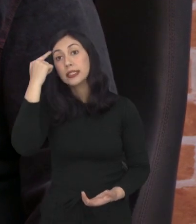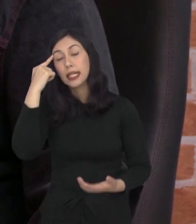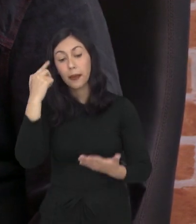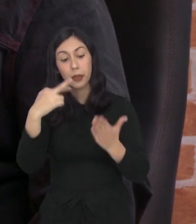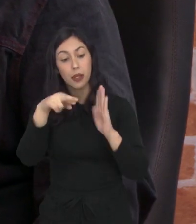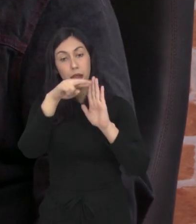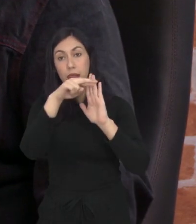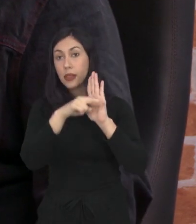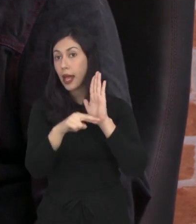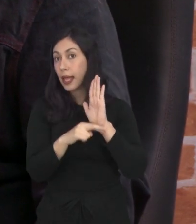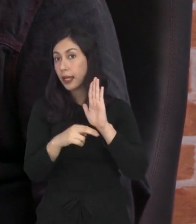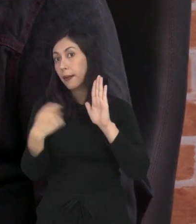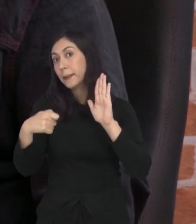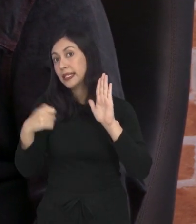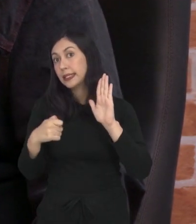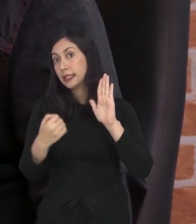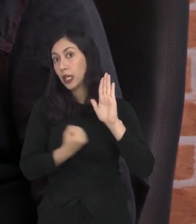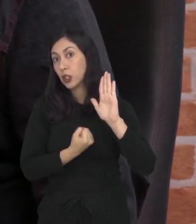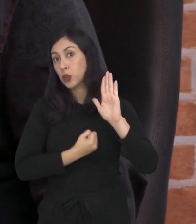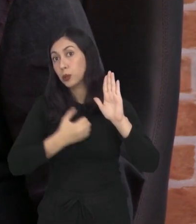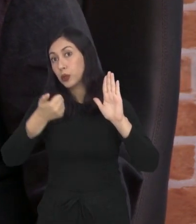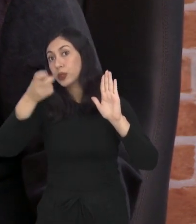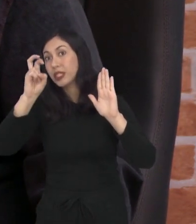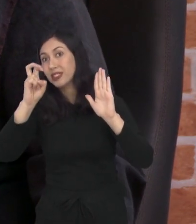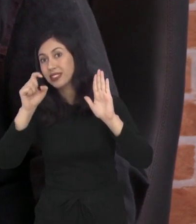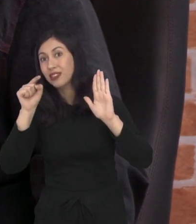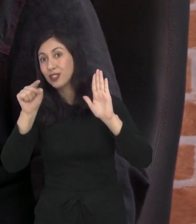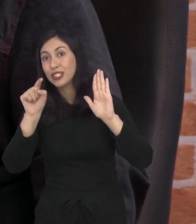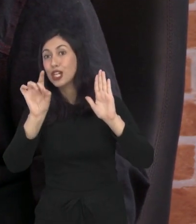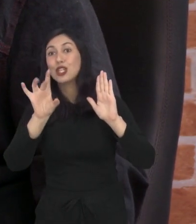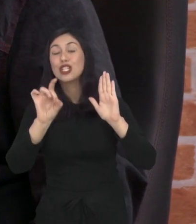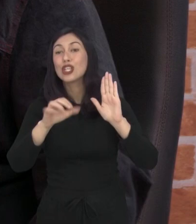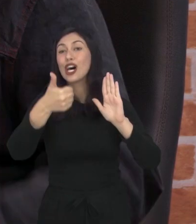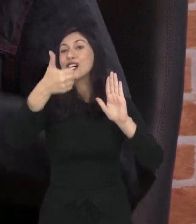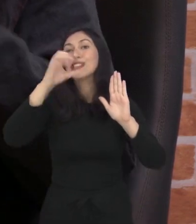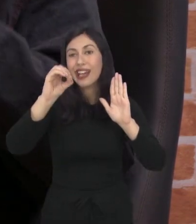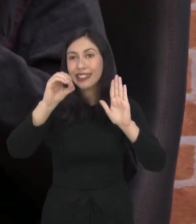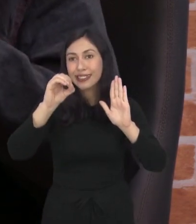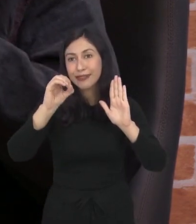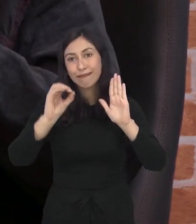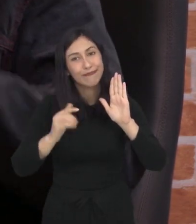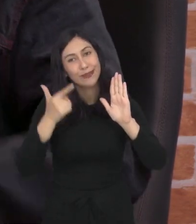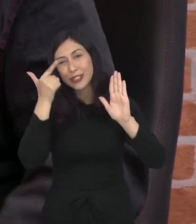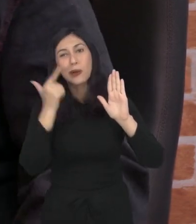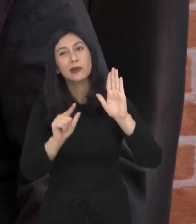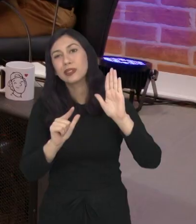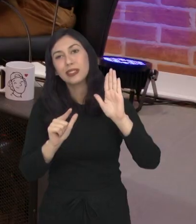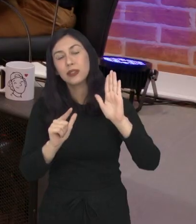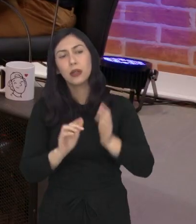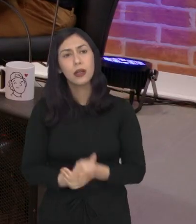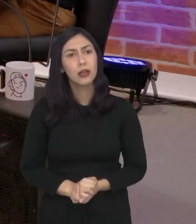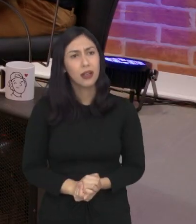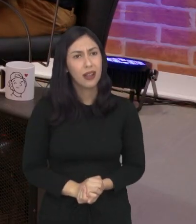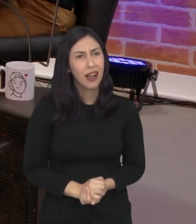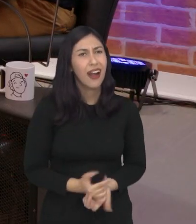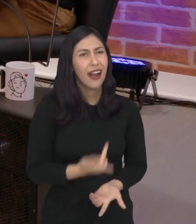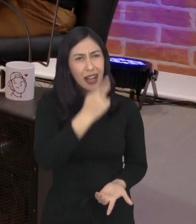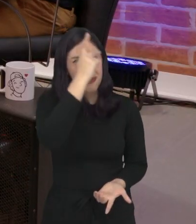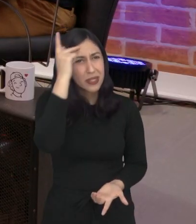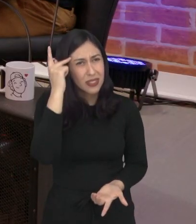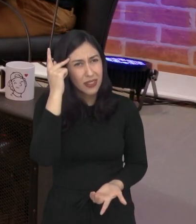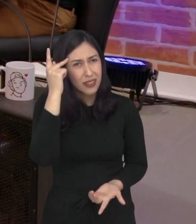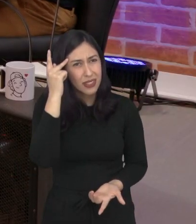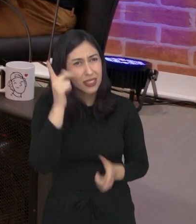exemplo, a dificuldade é 15. Você rolou e tirou 10. Então você não passou. Entendeu? Você não atingiu 15. Então o mestre que determina, na verdade, é o